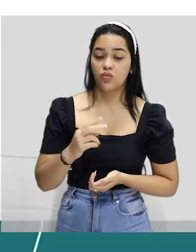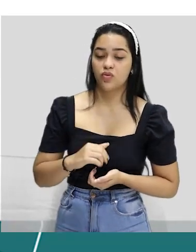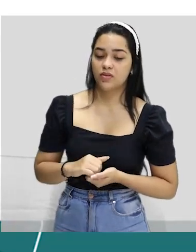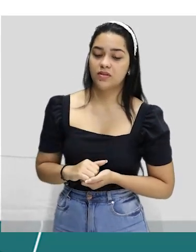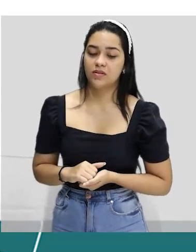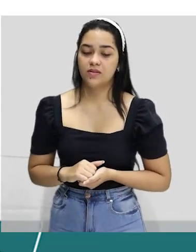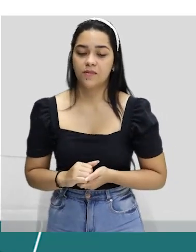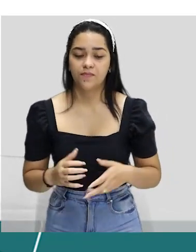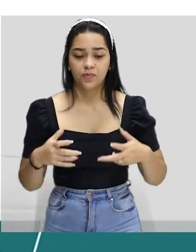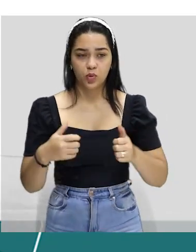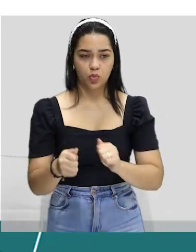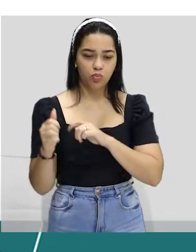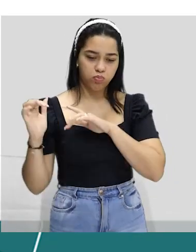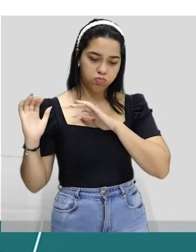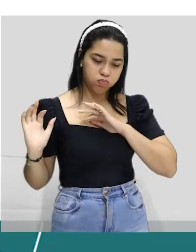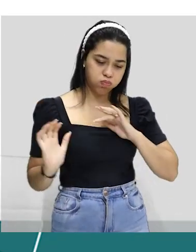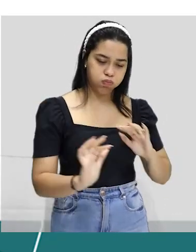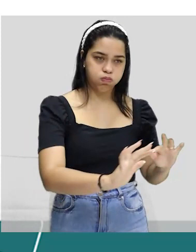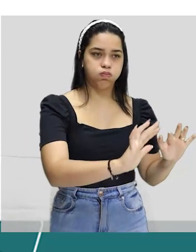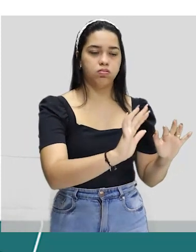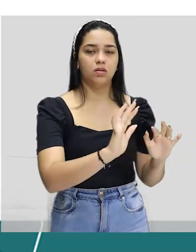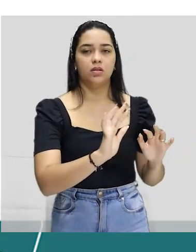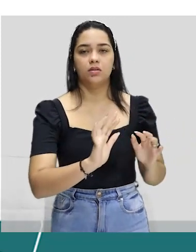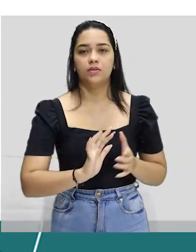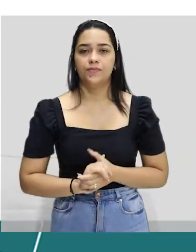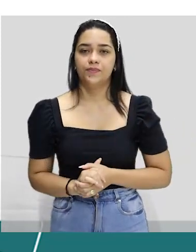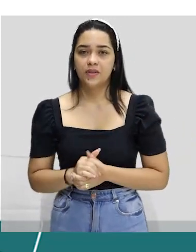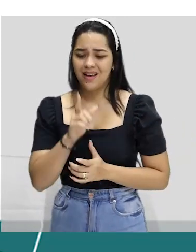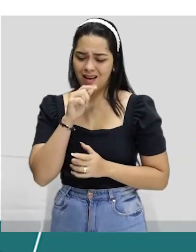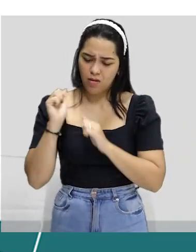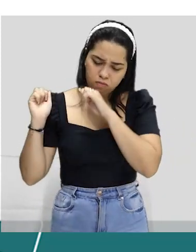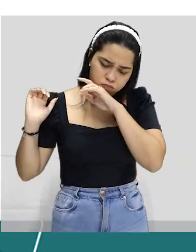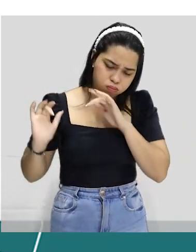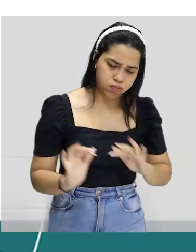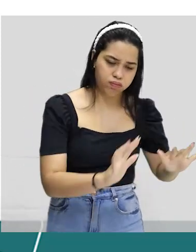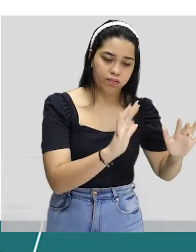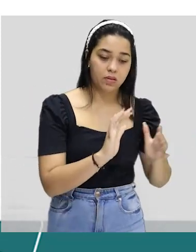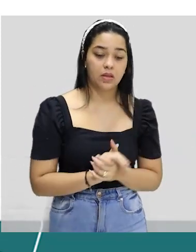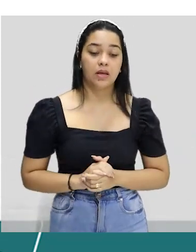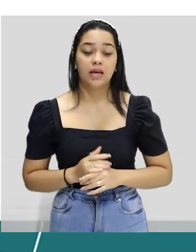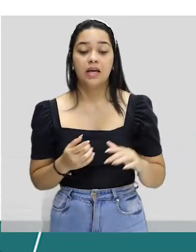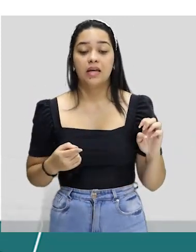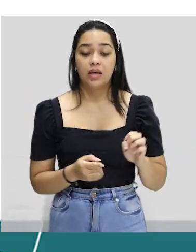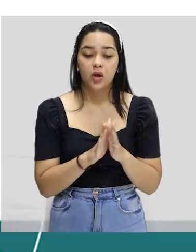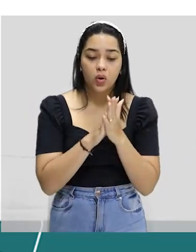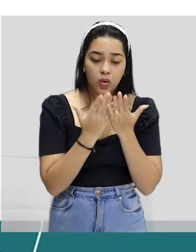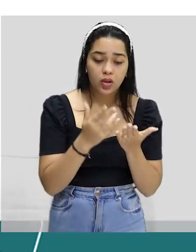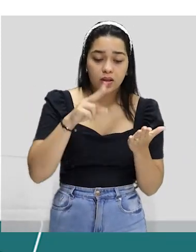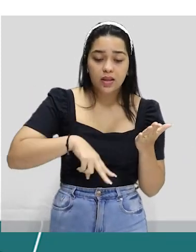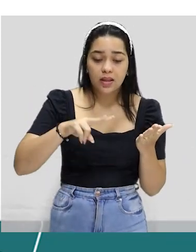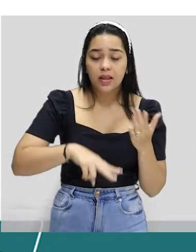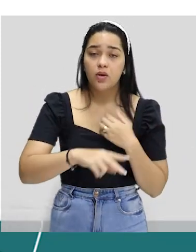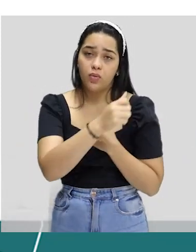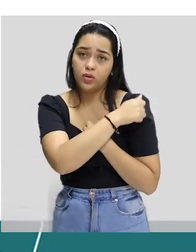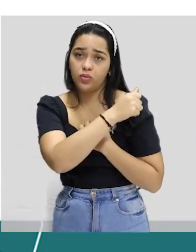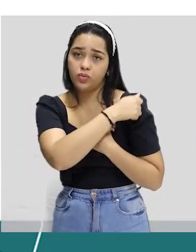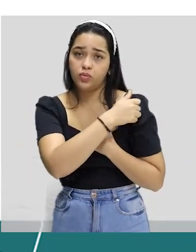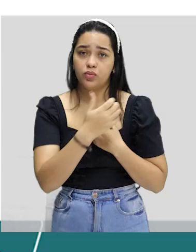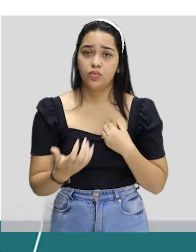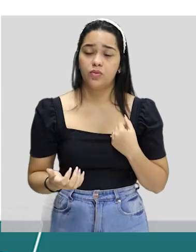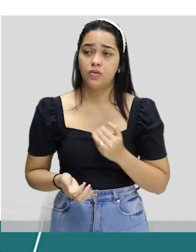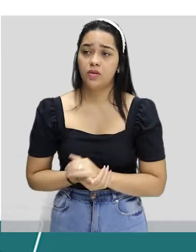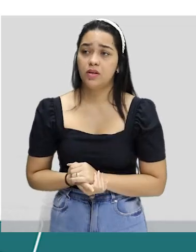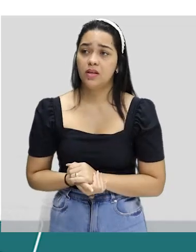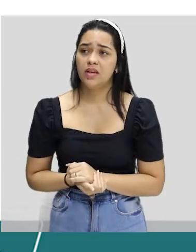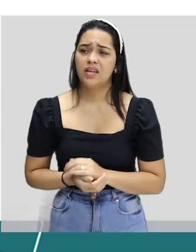opções. Tudo foi levado pela correnteza. A correnteza levou tudo. O livro foi lido pelo aluno. O aluno leu o livro. E,